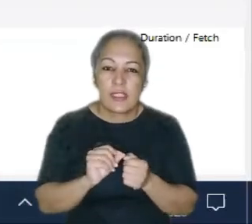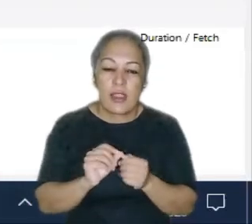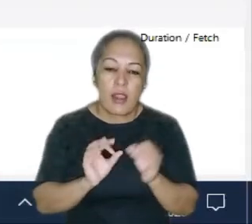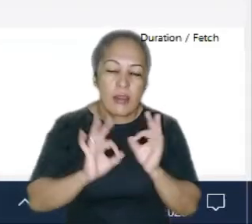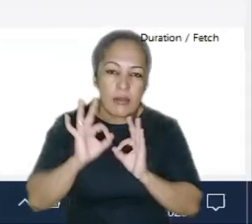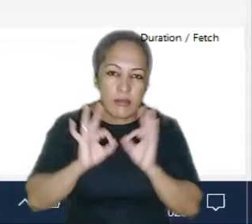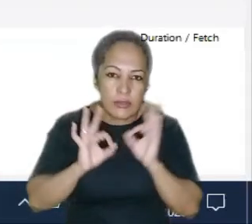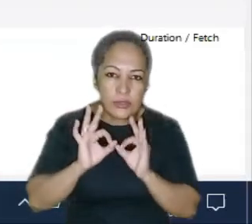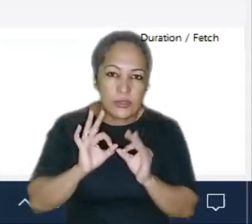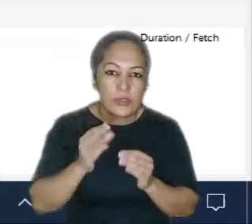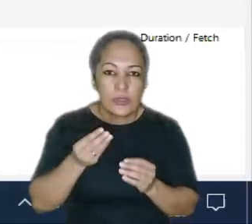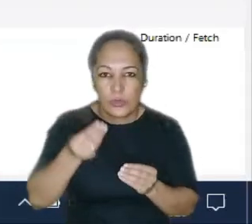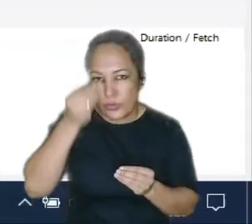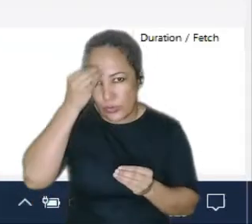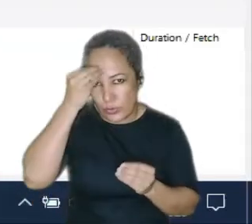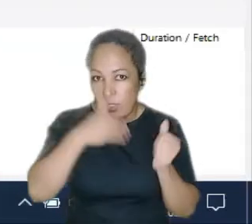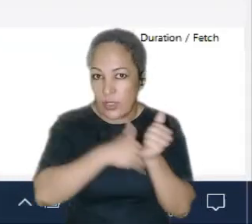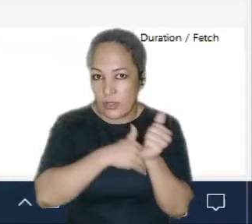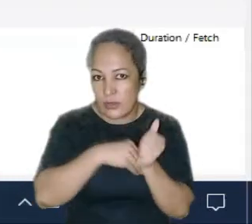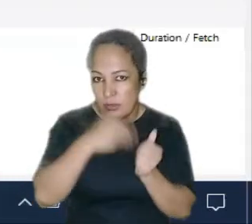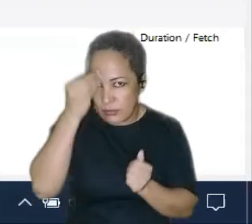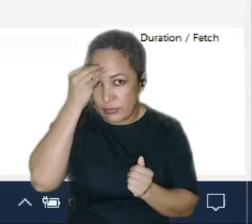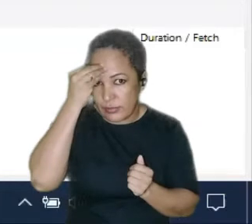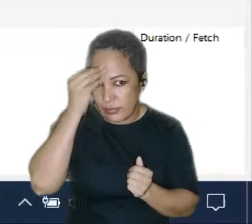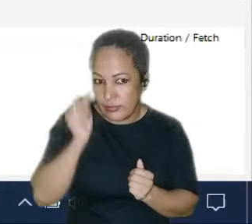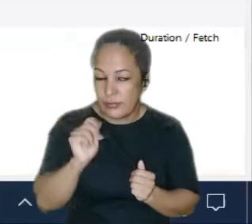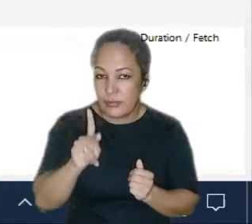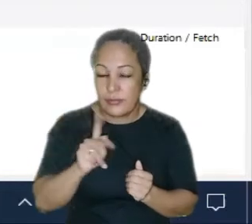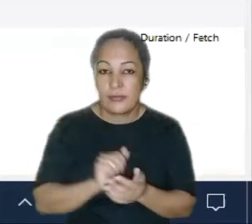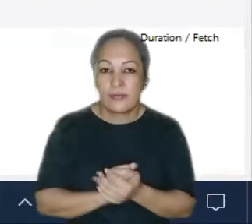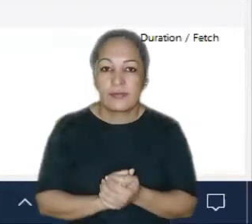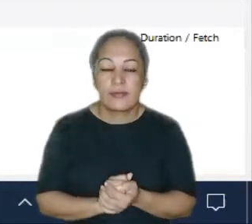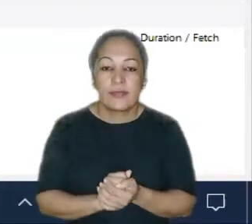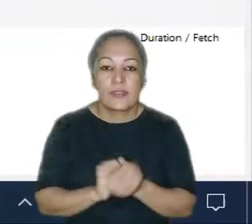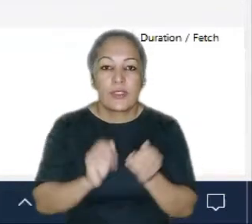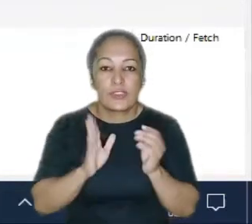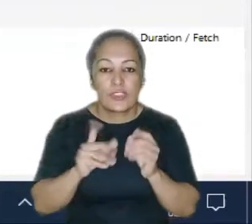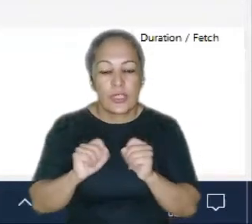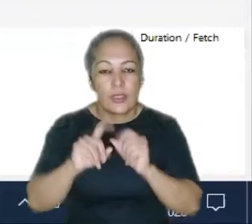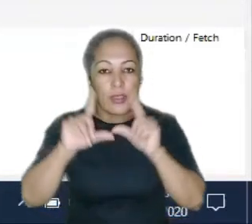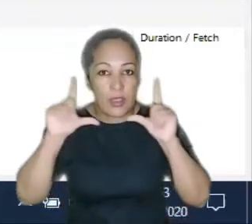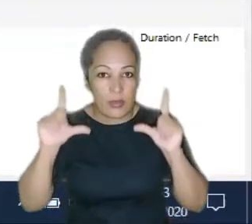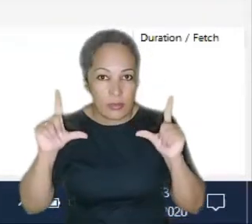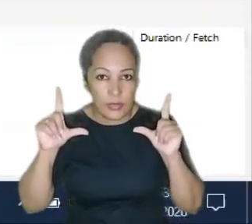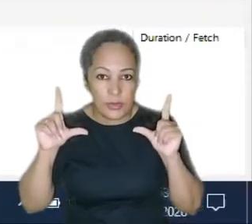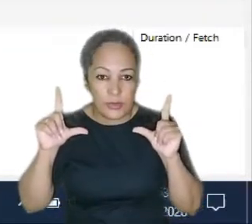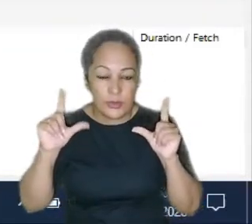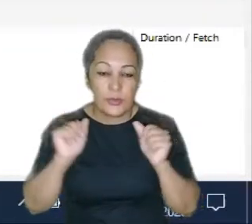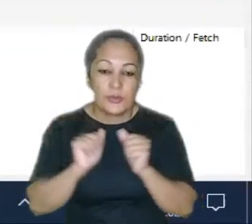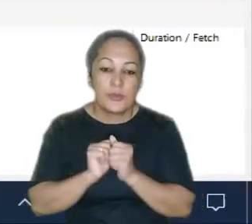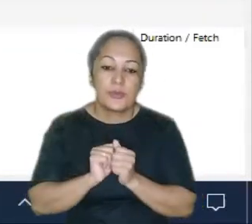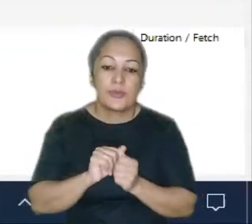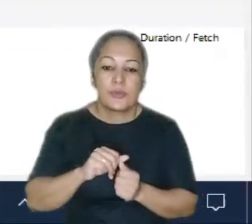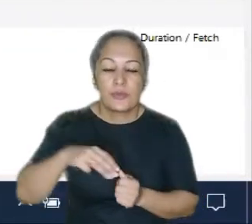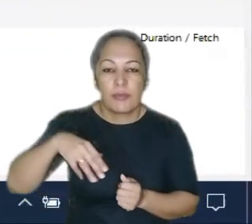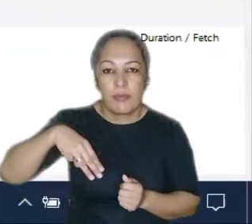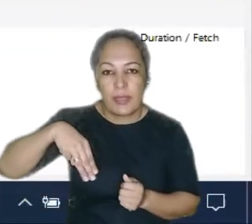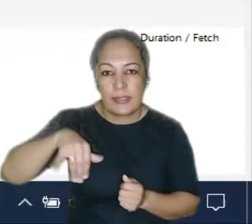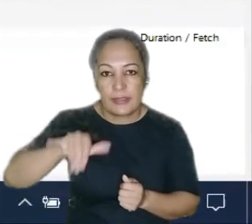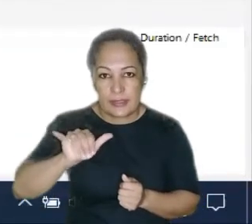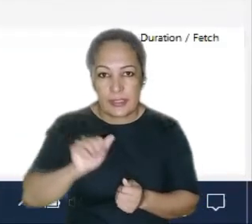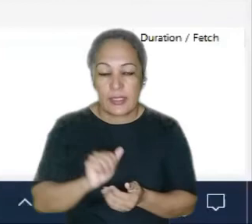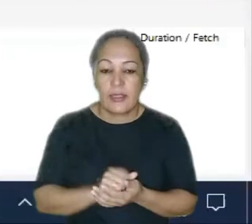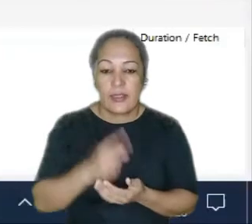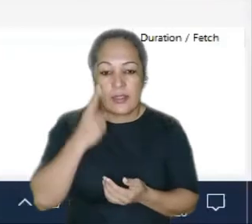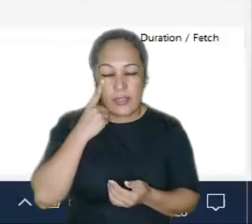da instalação, tá bom? Aqui abriu o meu editor SQL, isso aqui é o meu editor SQL, tá vendo? É aqui onde eu